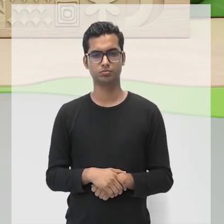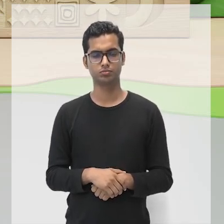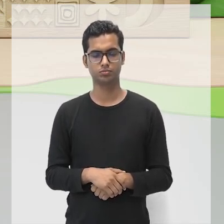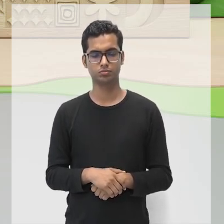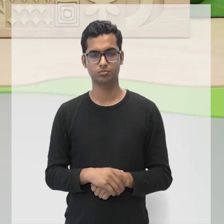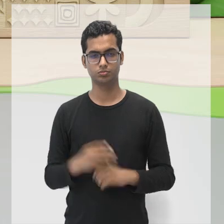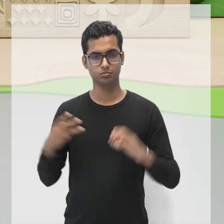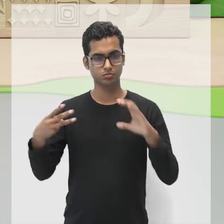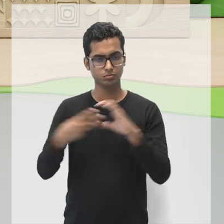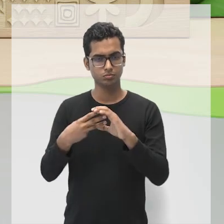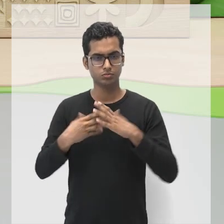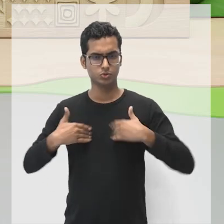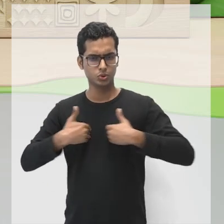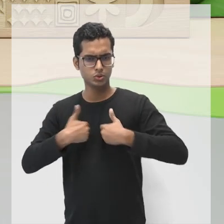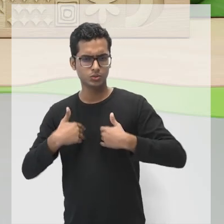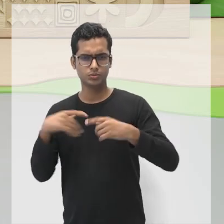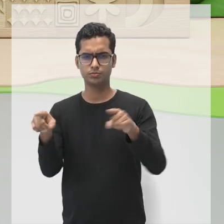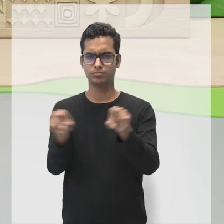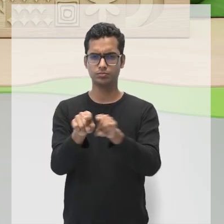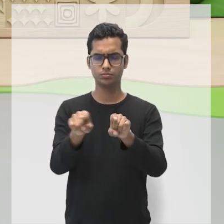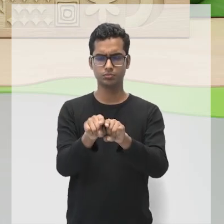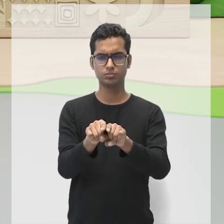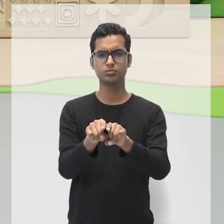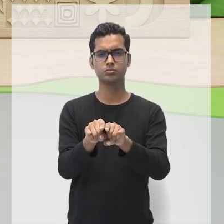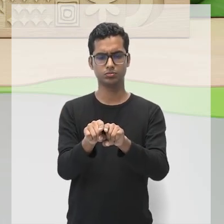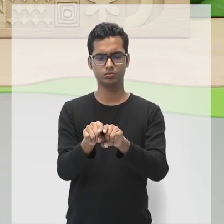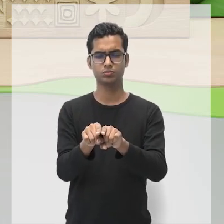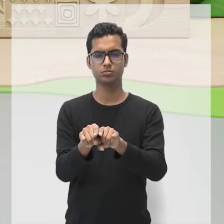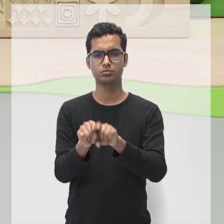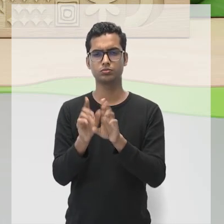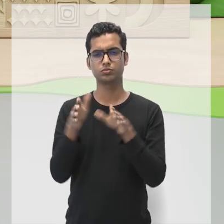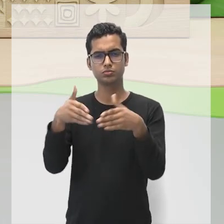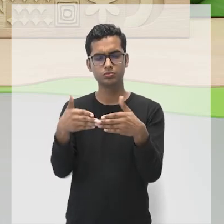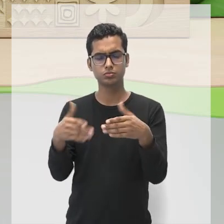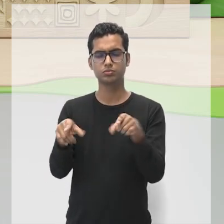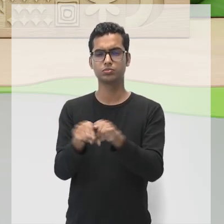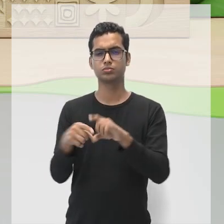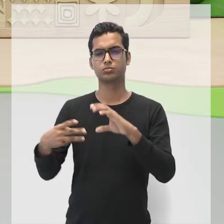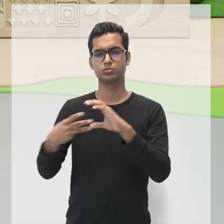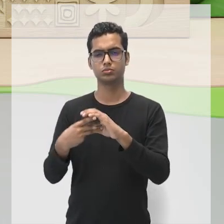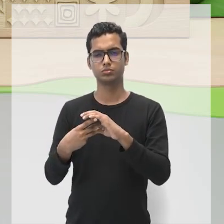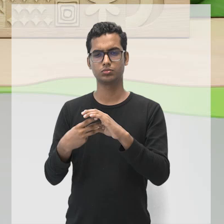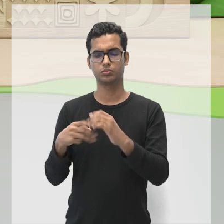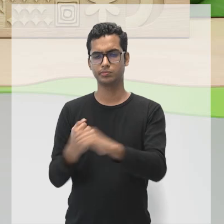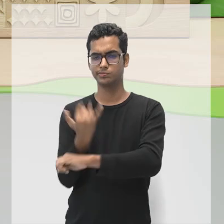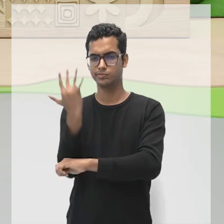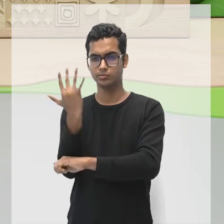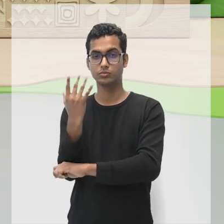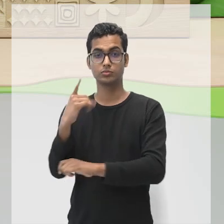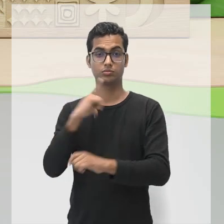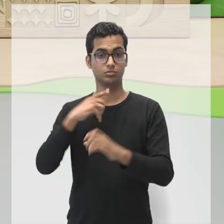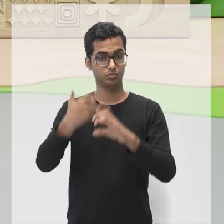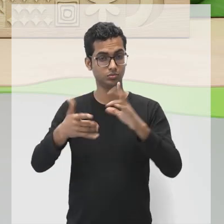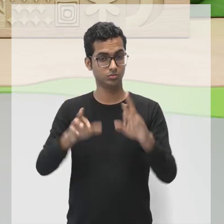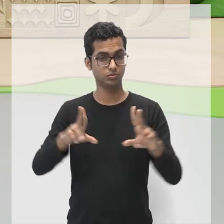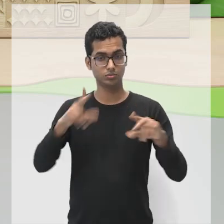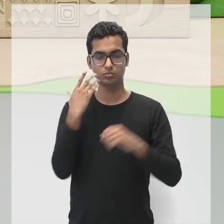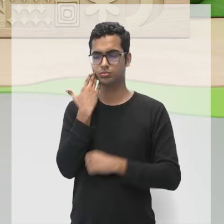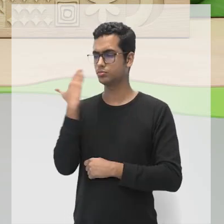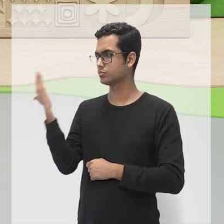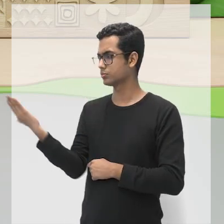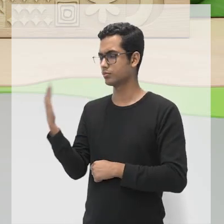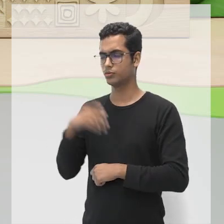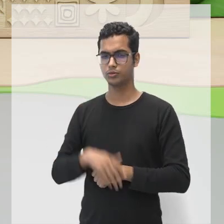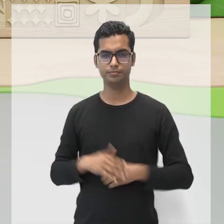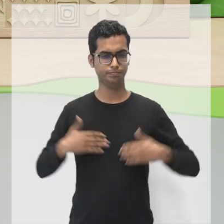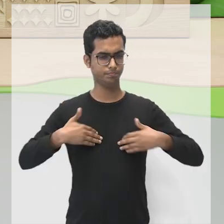animais e vegetais apresentam algumas diferenças, certo? Então, vejam aqui o esquema. A